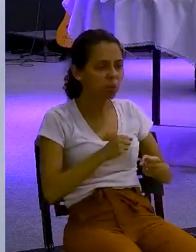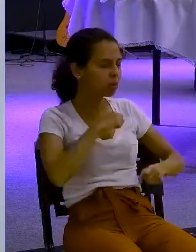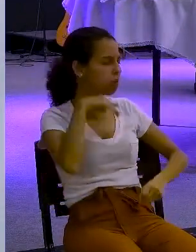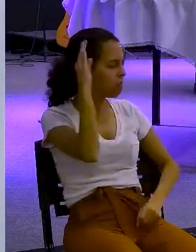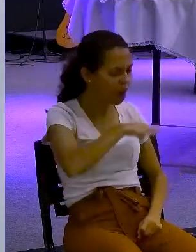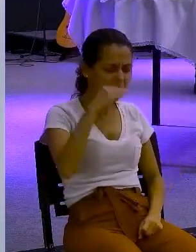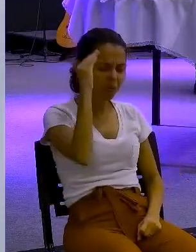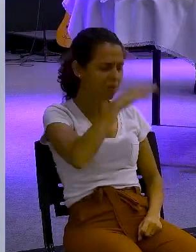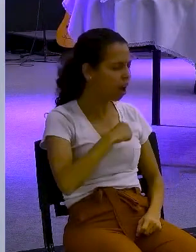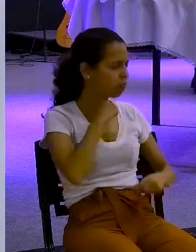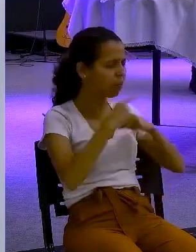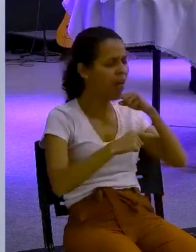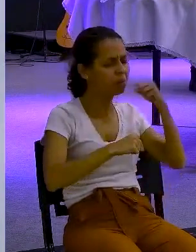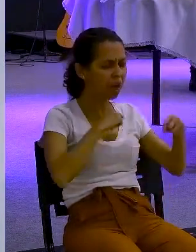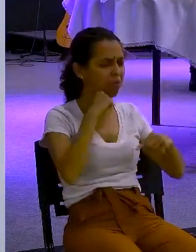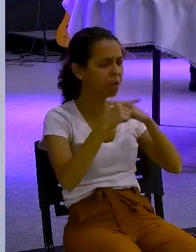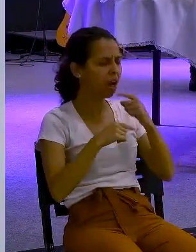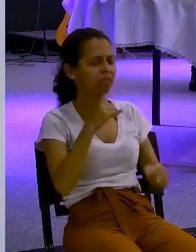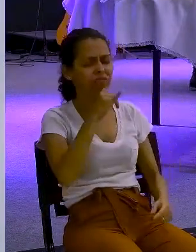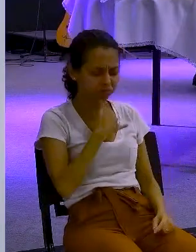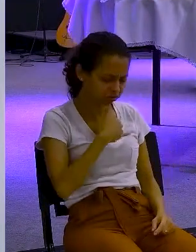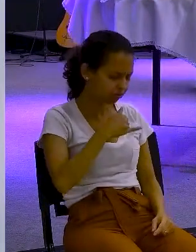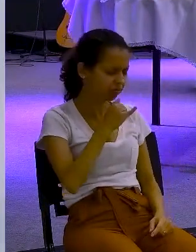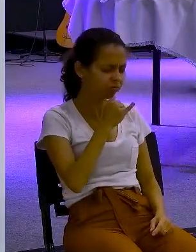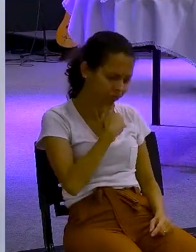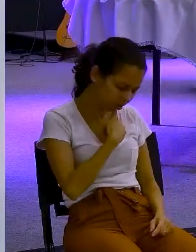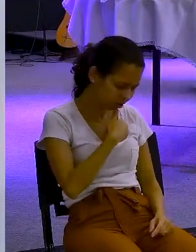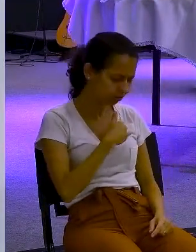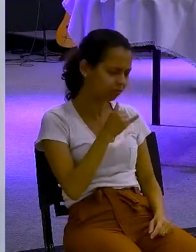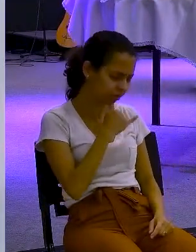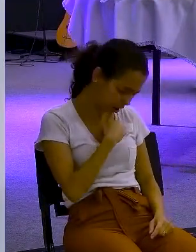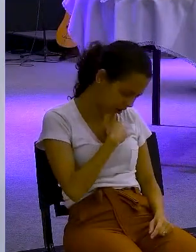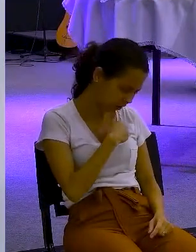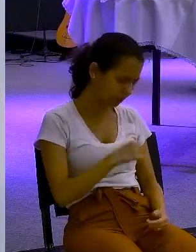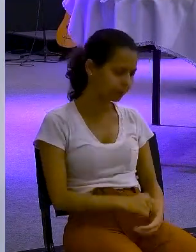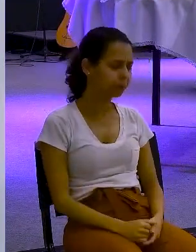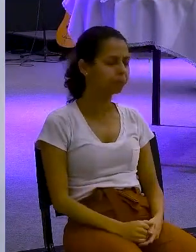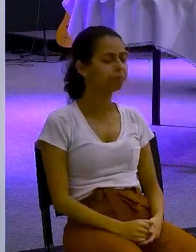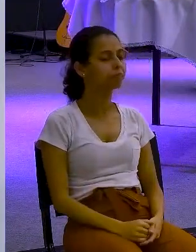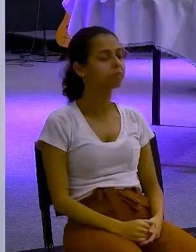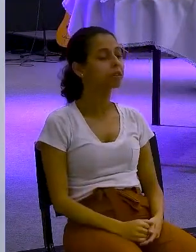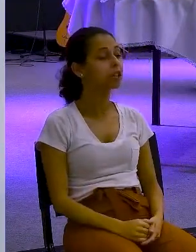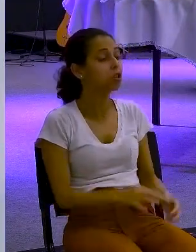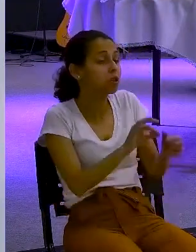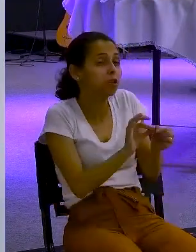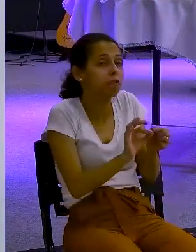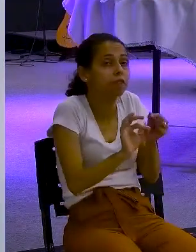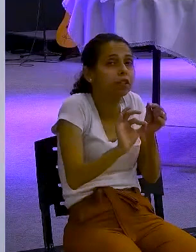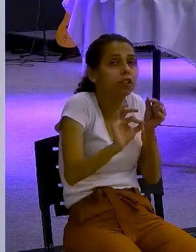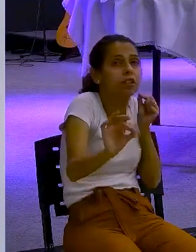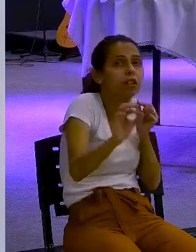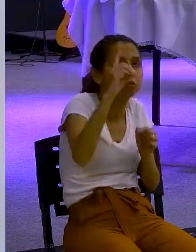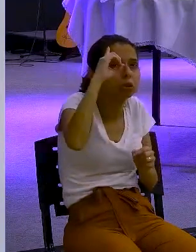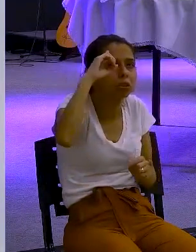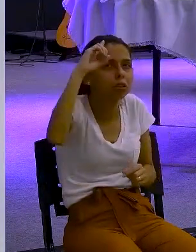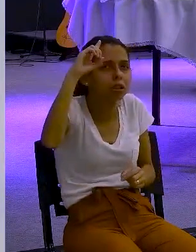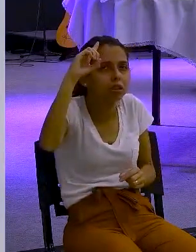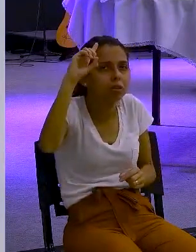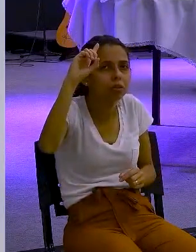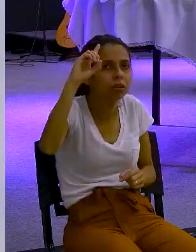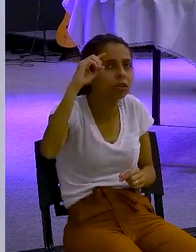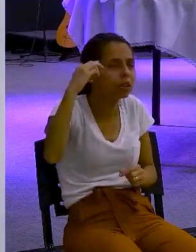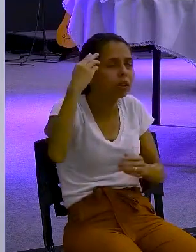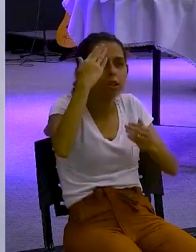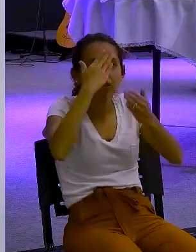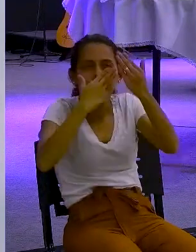reclamação, reclamação, e nunca estou feliz, e nunca estou bem. Porque quando nós nos afastamos de Deus, nós deixamos de enxergar